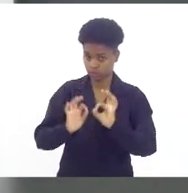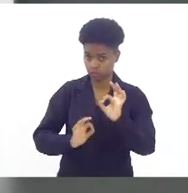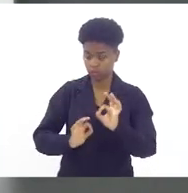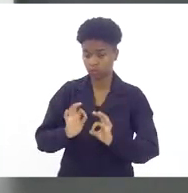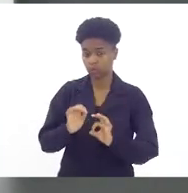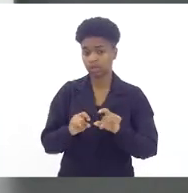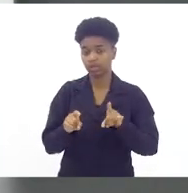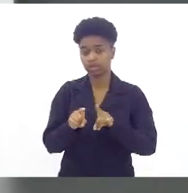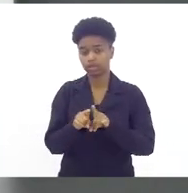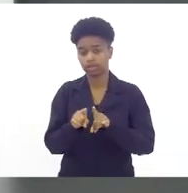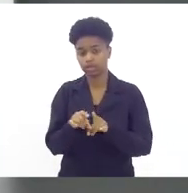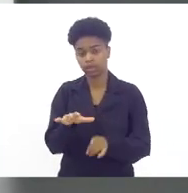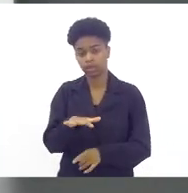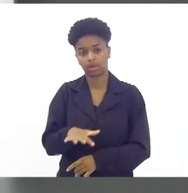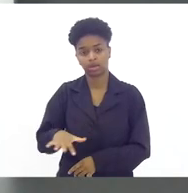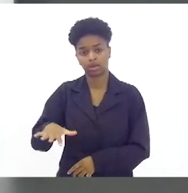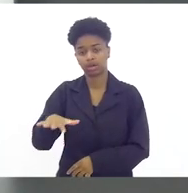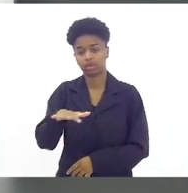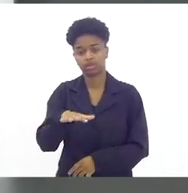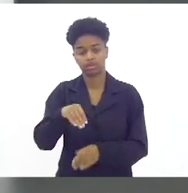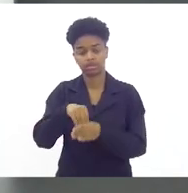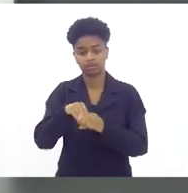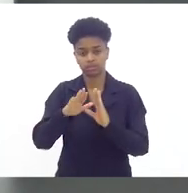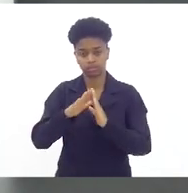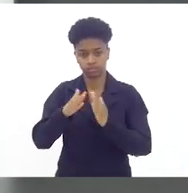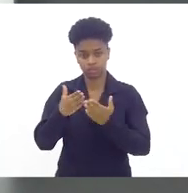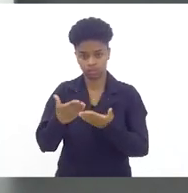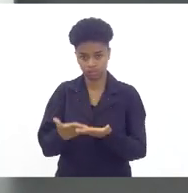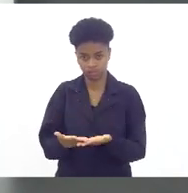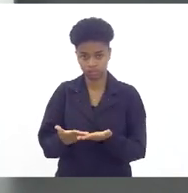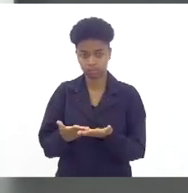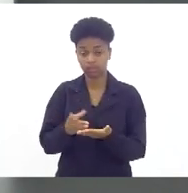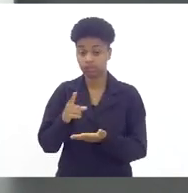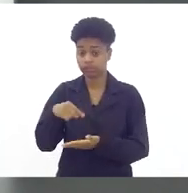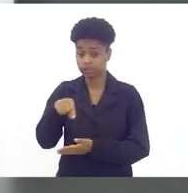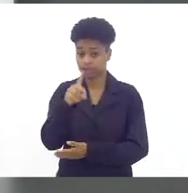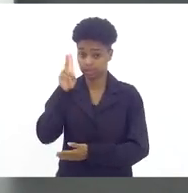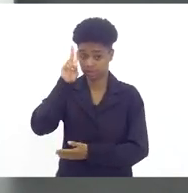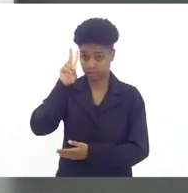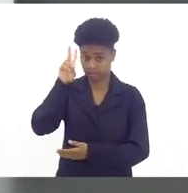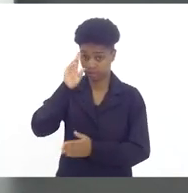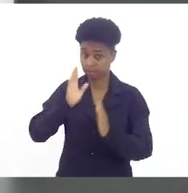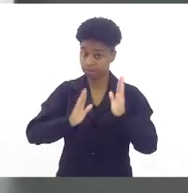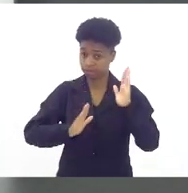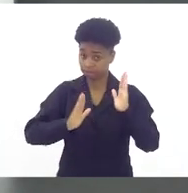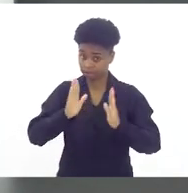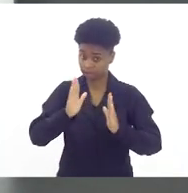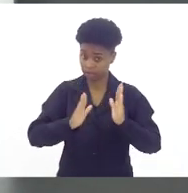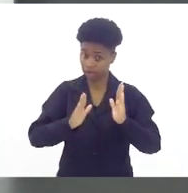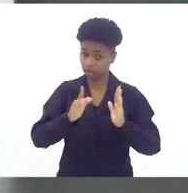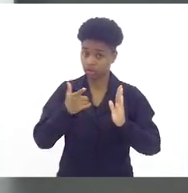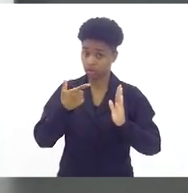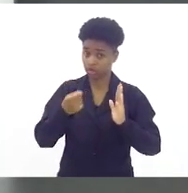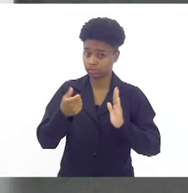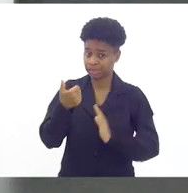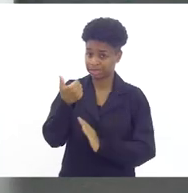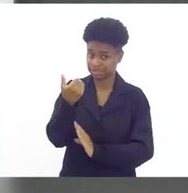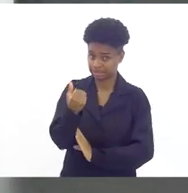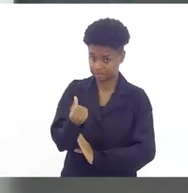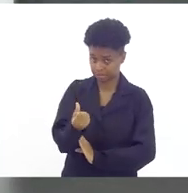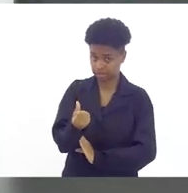do ambiente escolar né todos recordam do período que nós tivemos lá em 2016